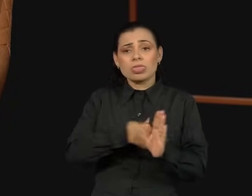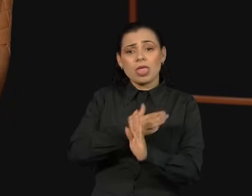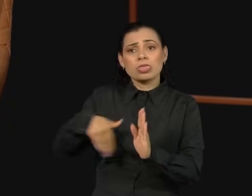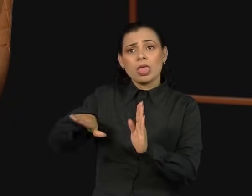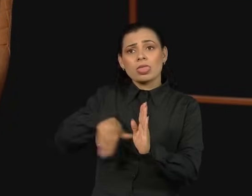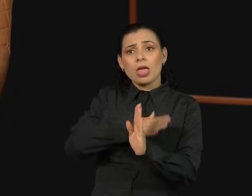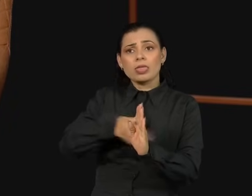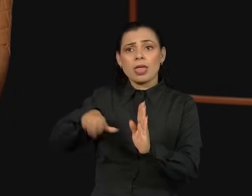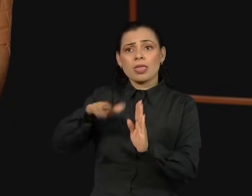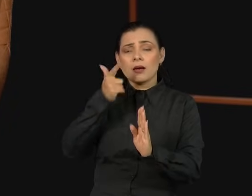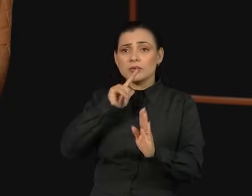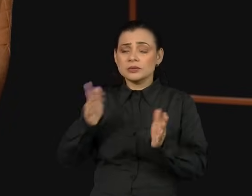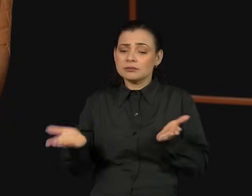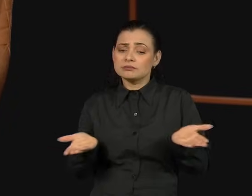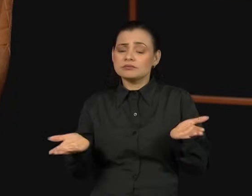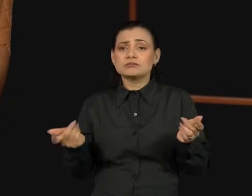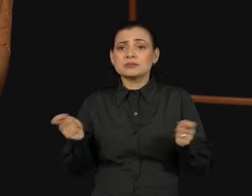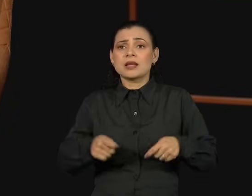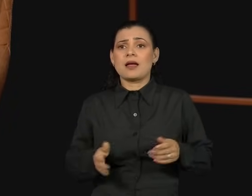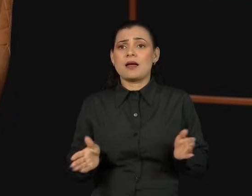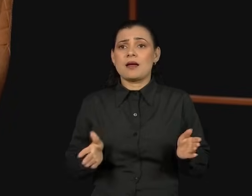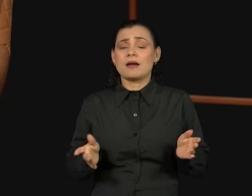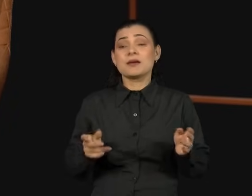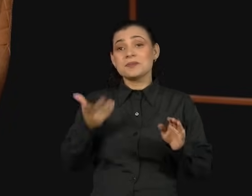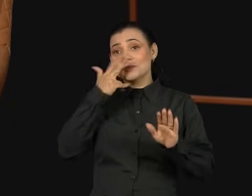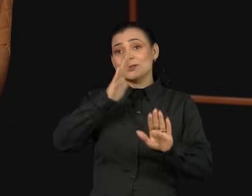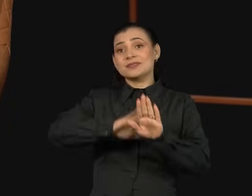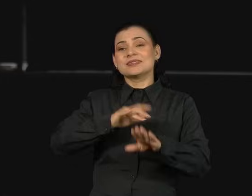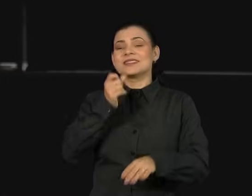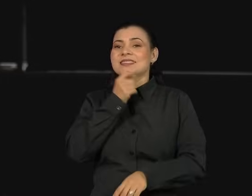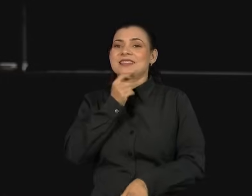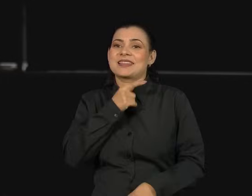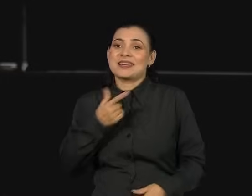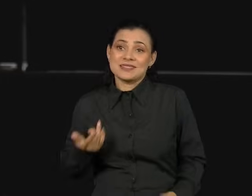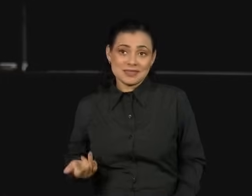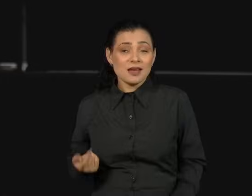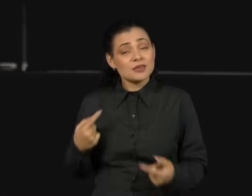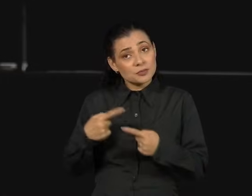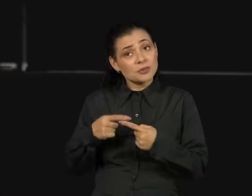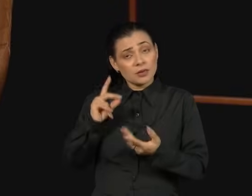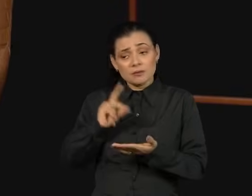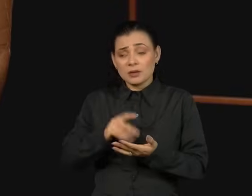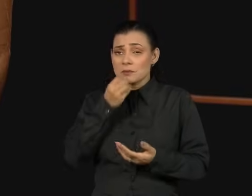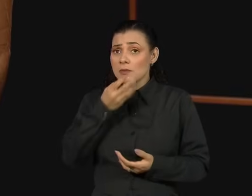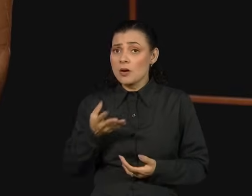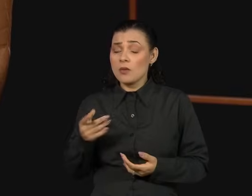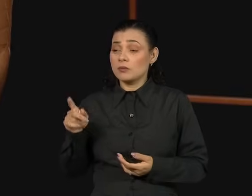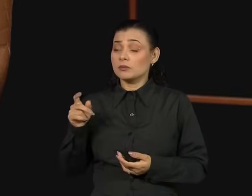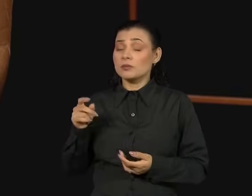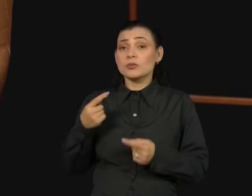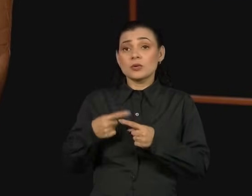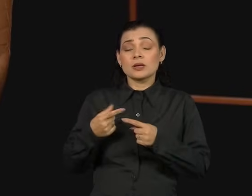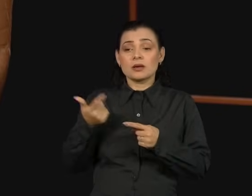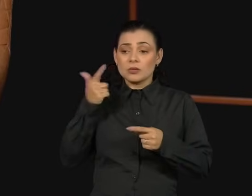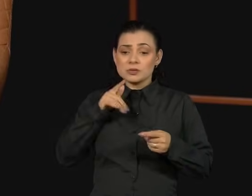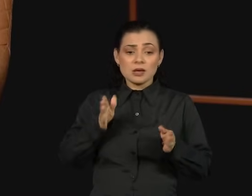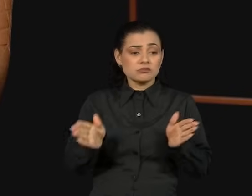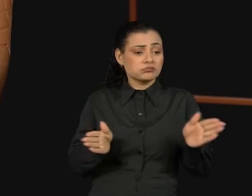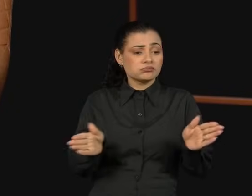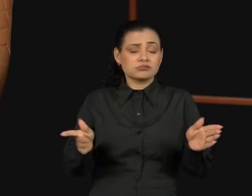acaba sendo também, ironicamente, produtivo, né? Porque ele criou uma